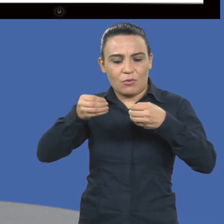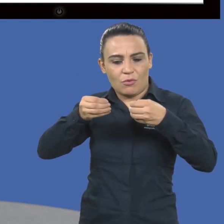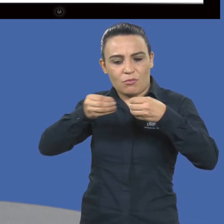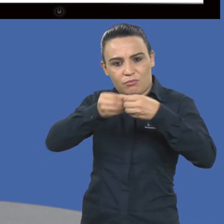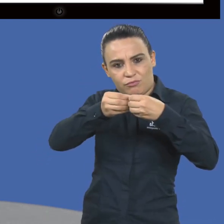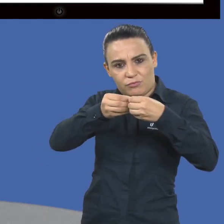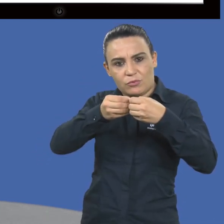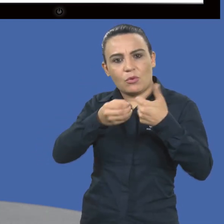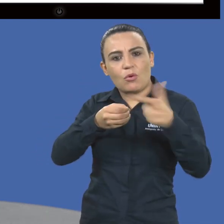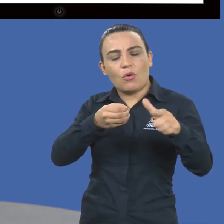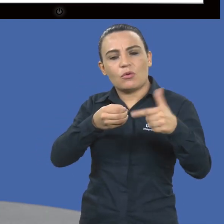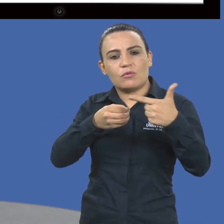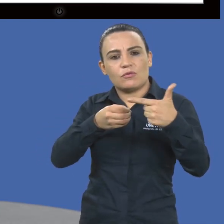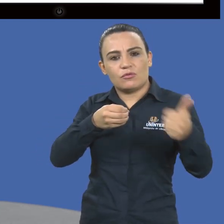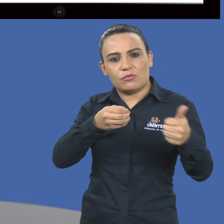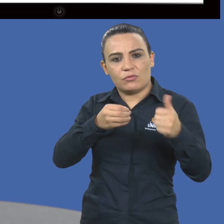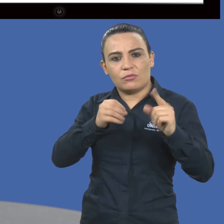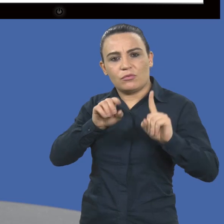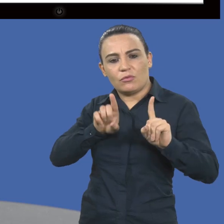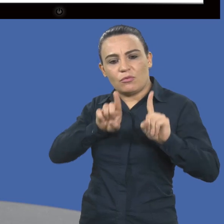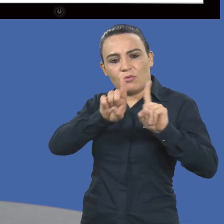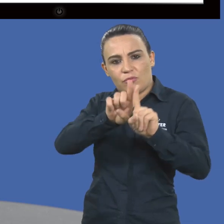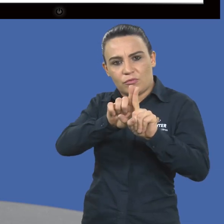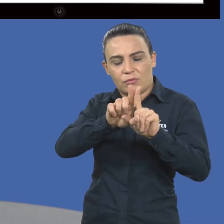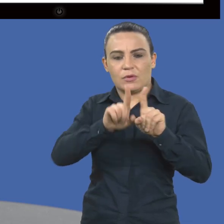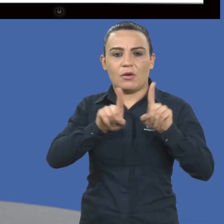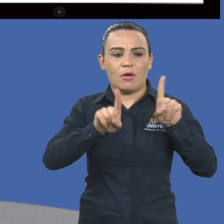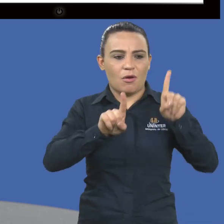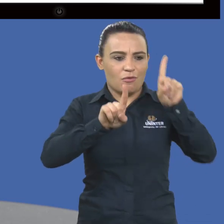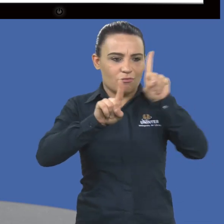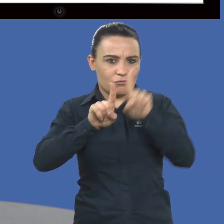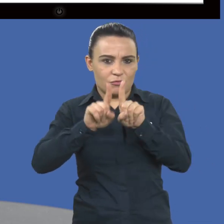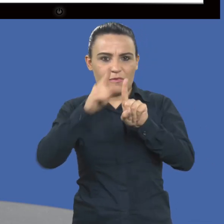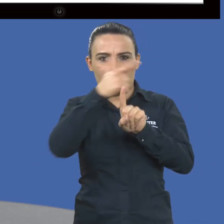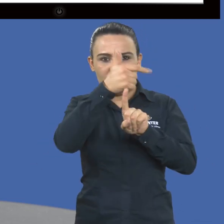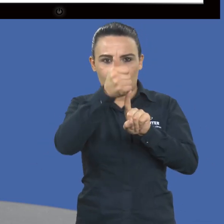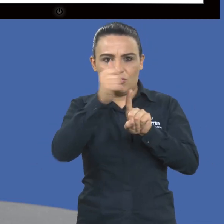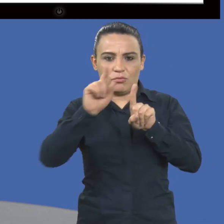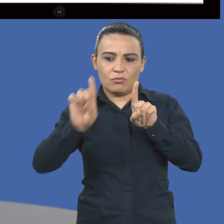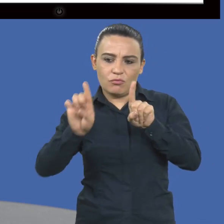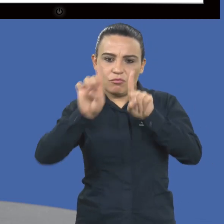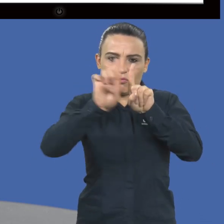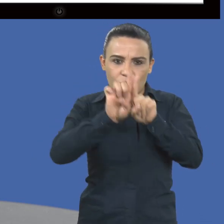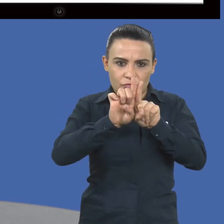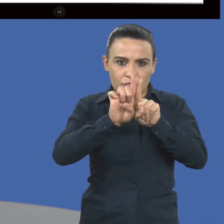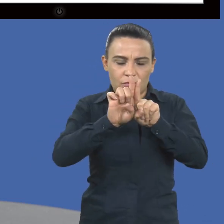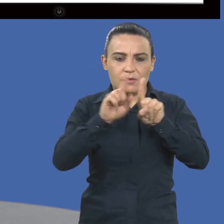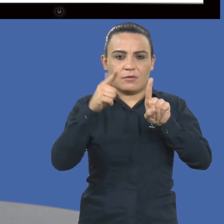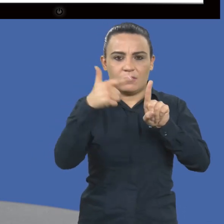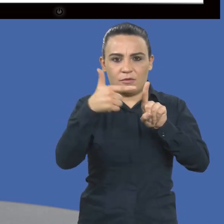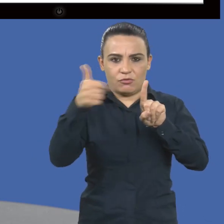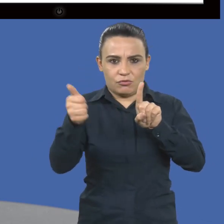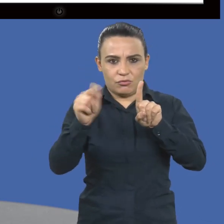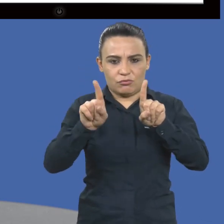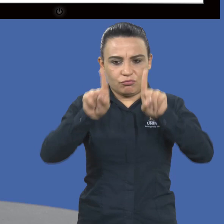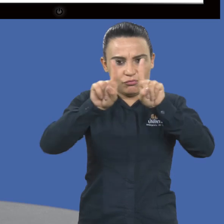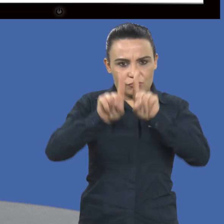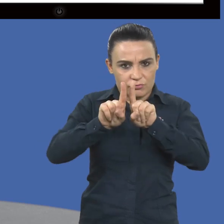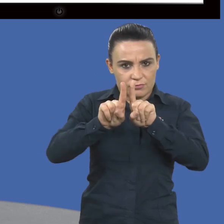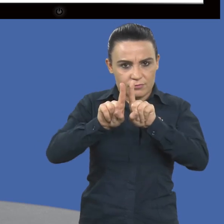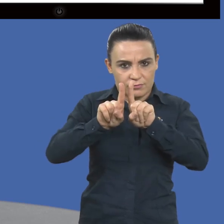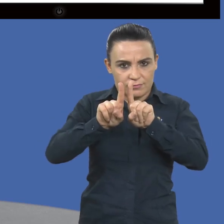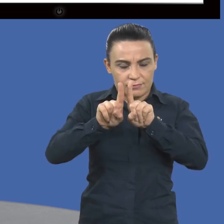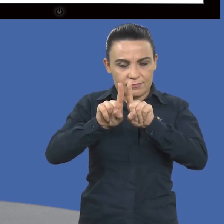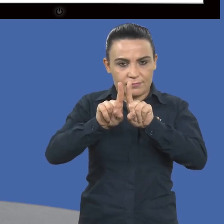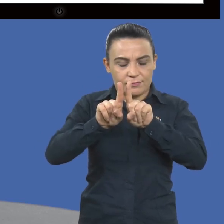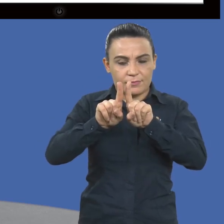o 21, está grudado em um outro, no elemento do casal, seja o pai ou seja a mãe. E